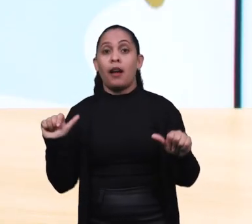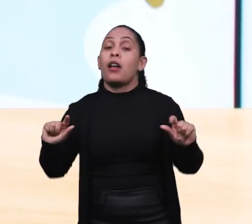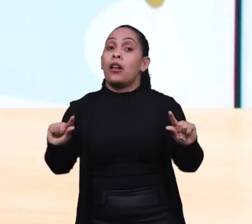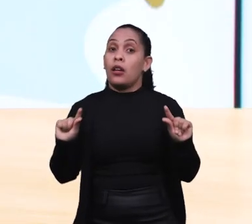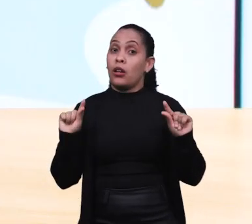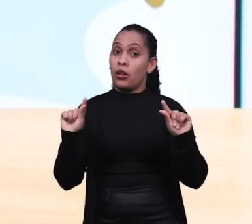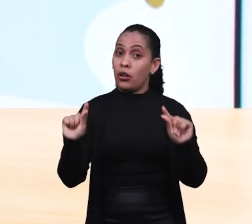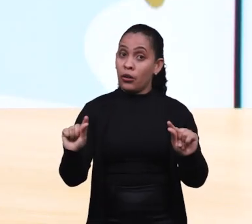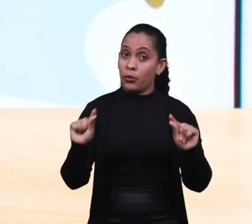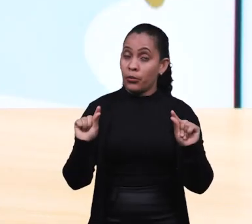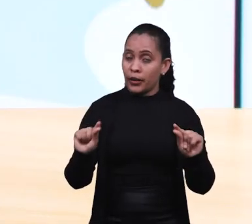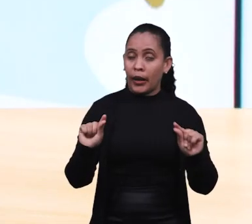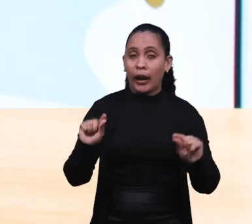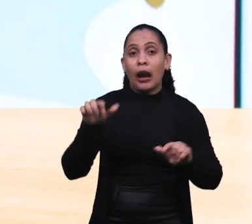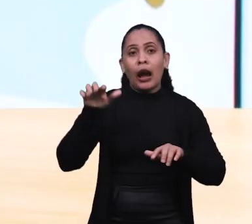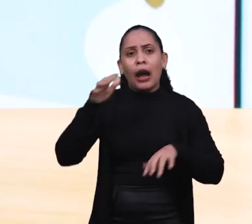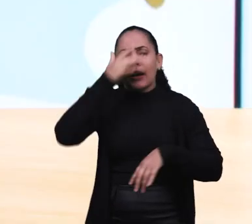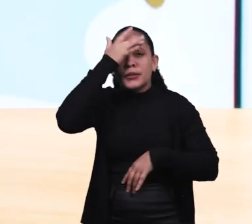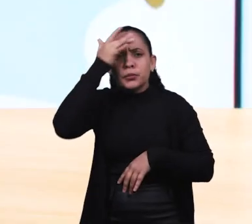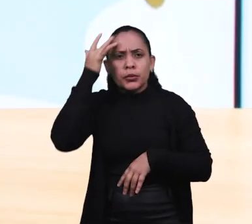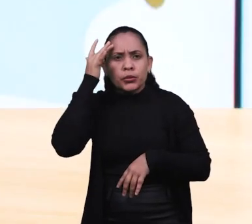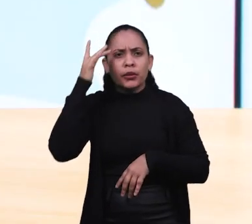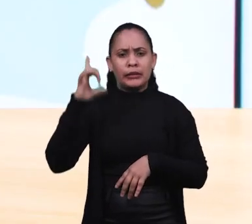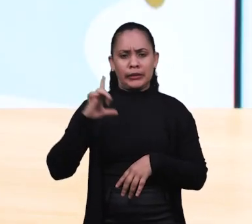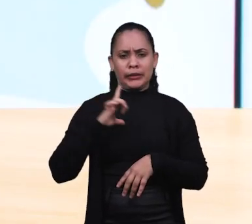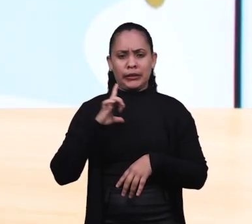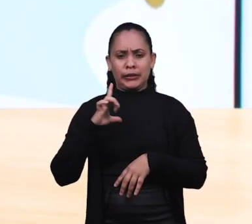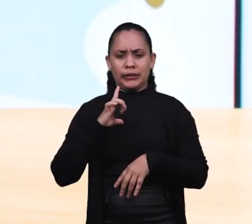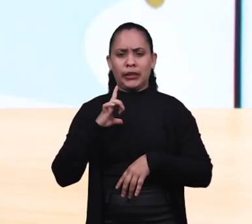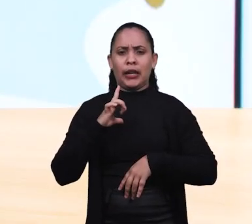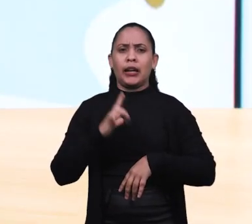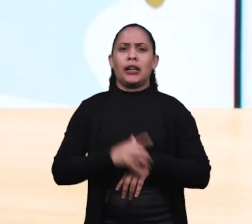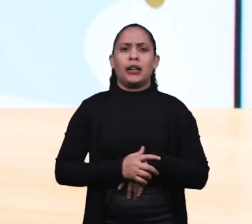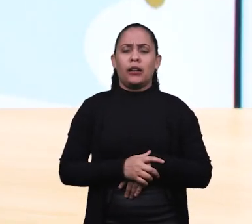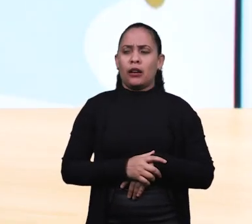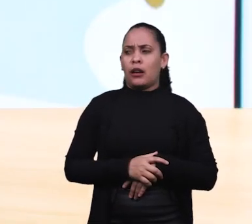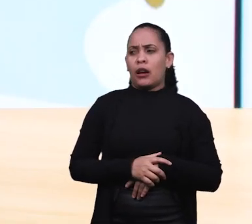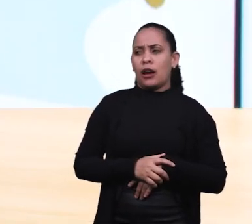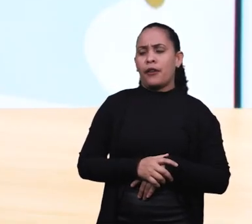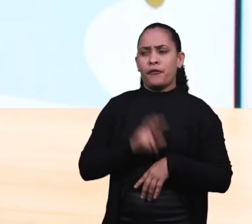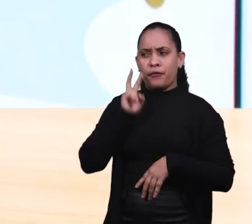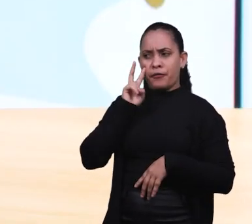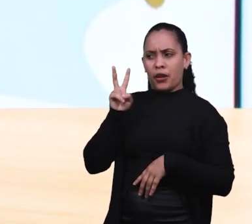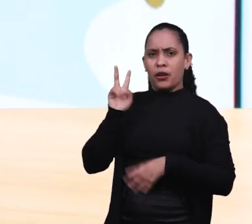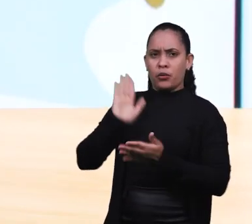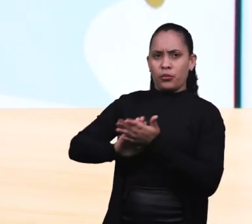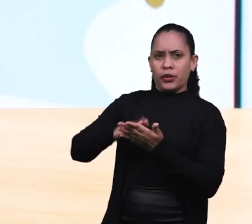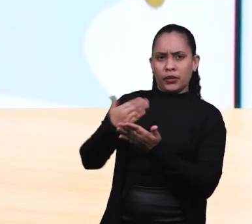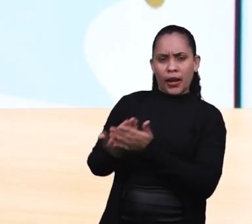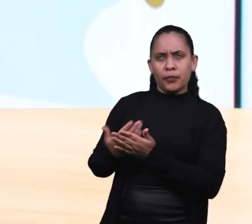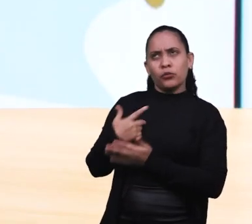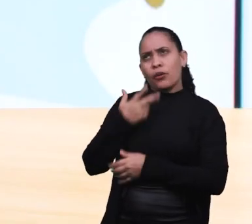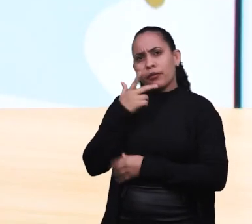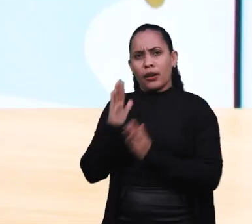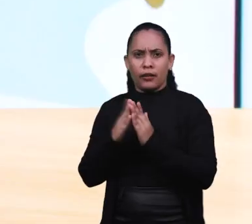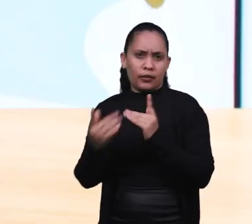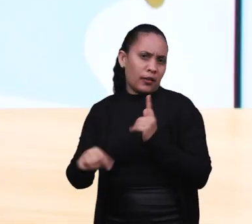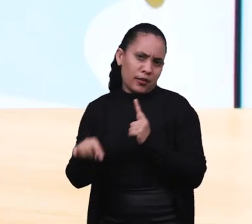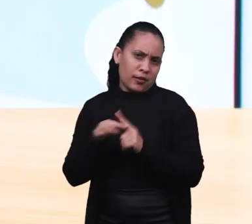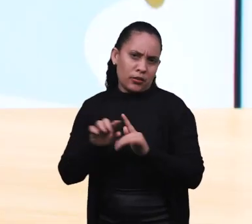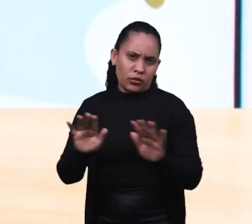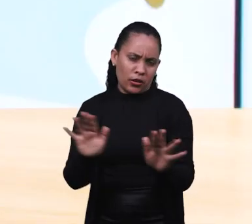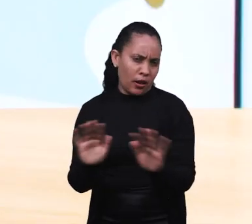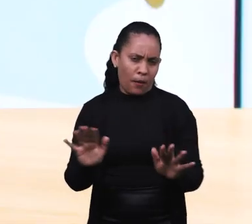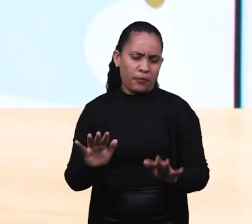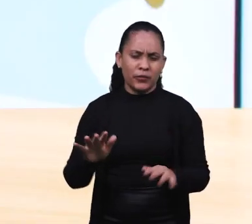atitudinal. Muitas pessoas que têm resistência ao intérprete de Libras, não vou dizer das igrejas, mas também no mundo, nós temos